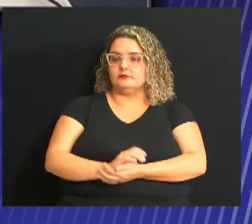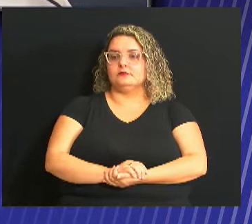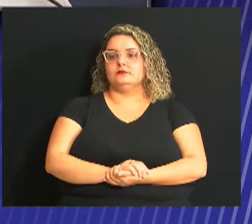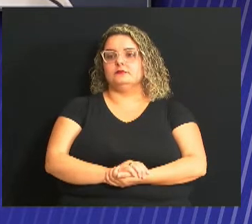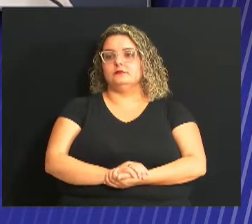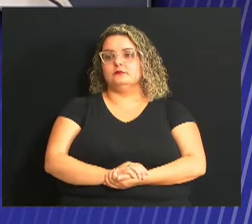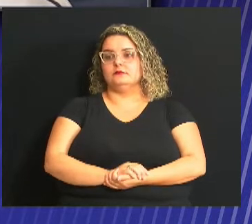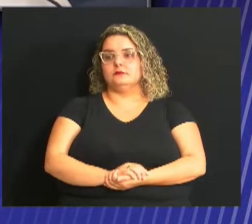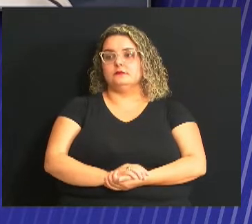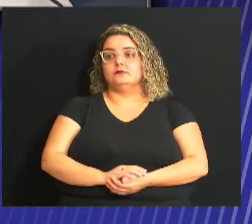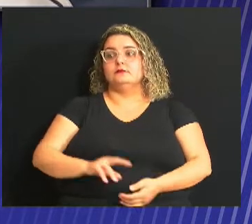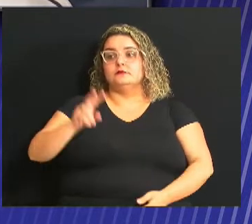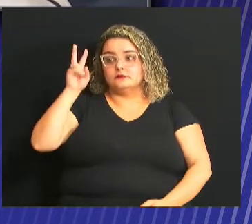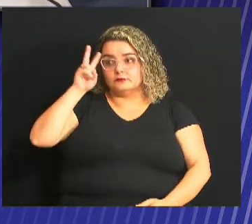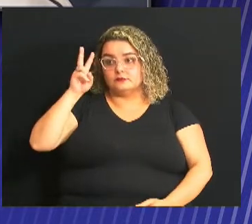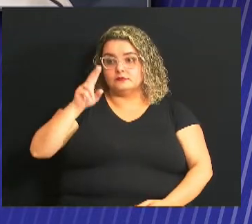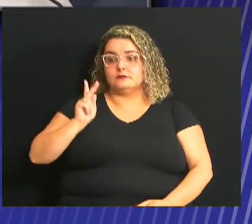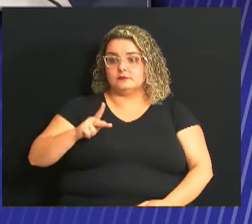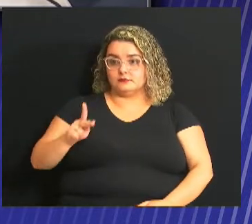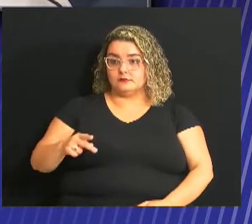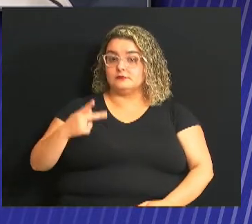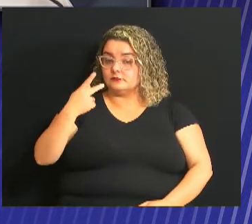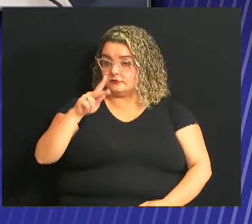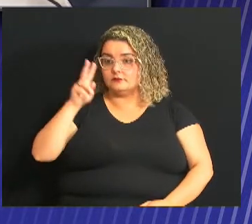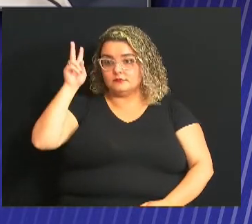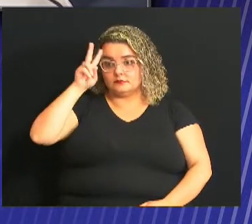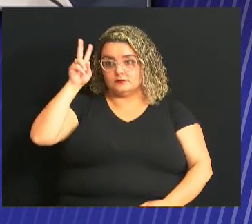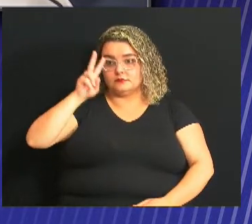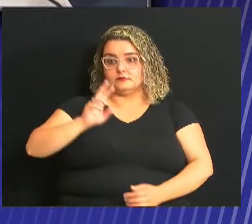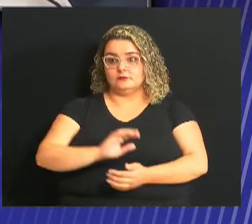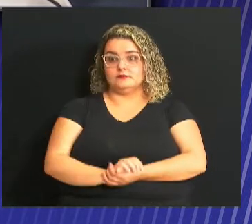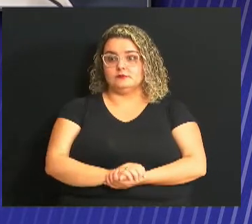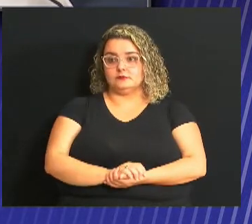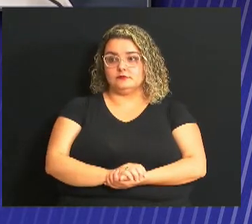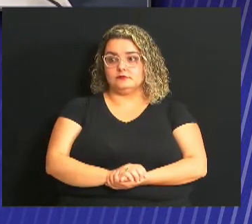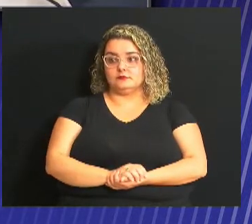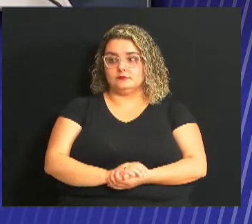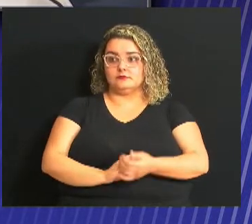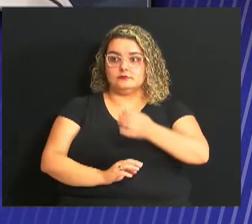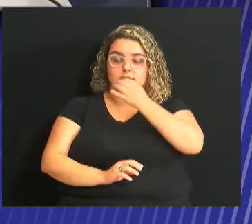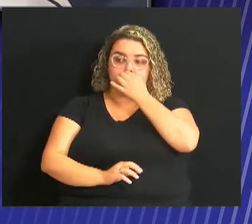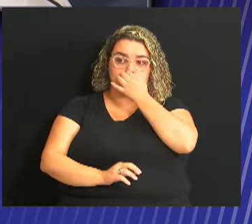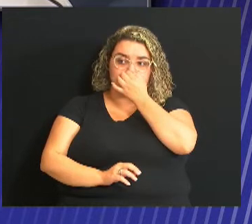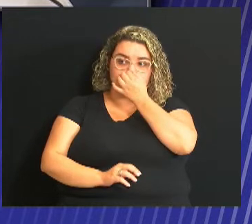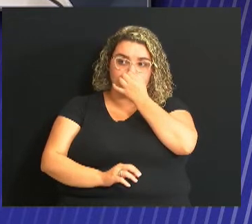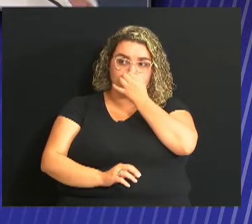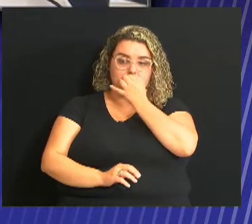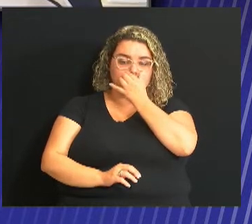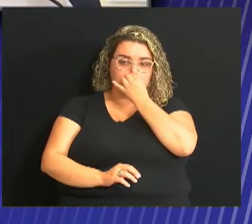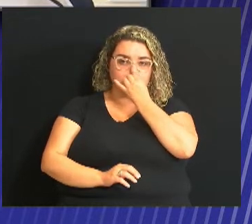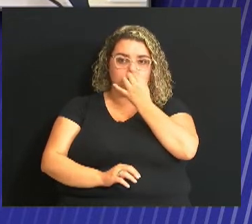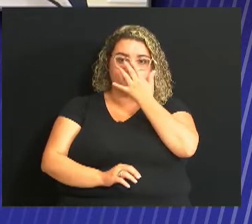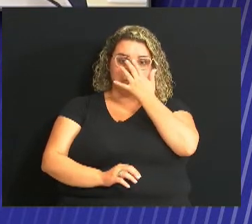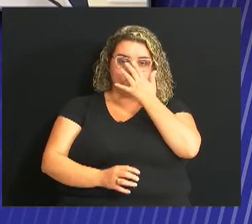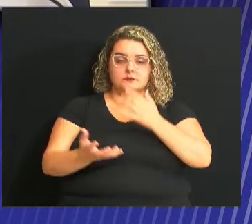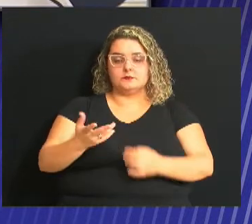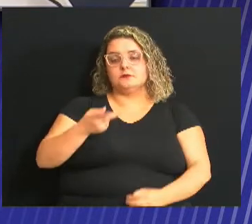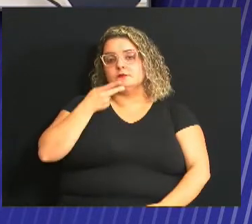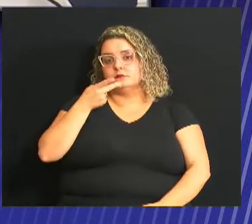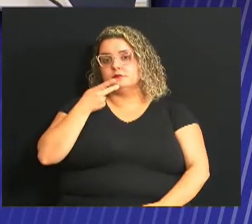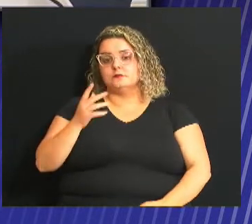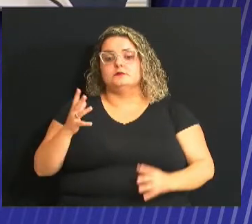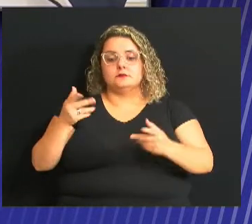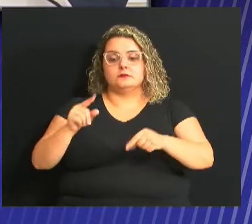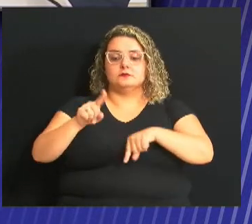essa história, professor Nivaldo, a sua história, e quero estender a todos os demais homenageados, quero estender a todos